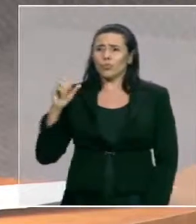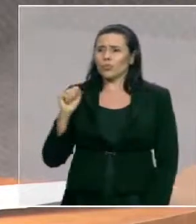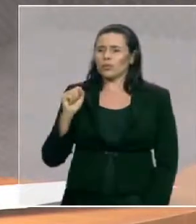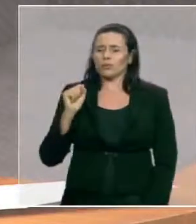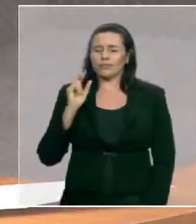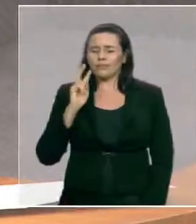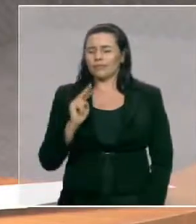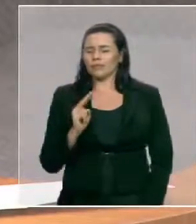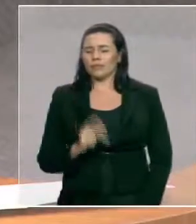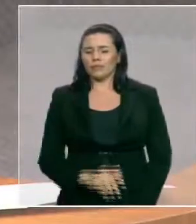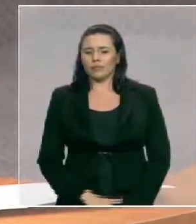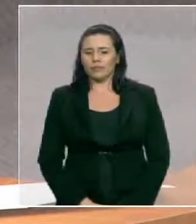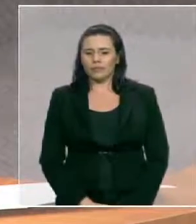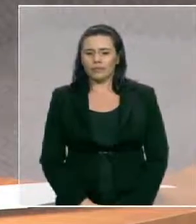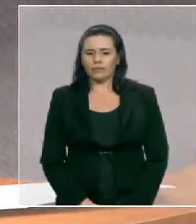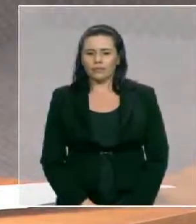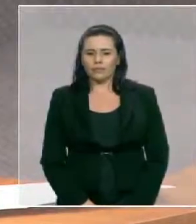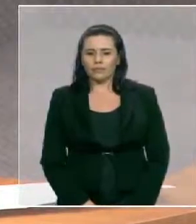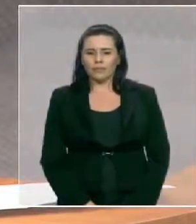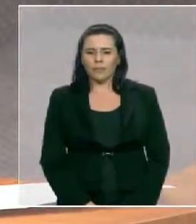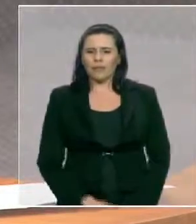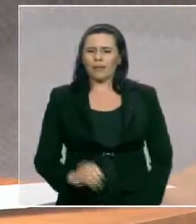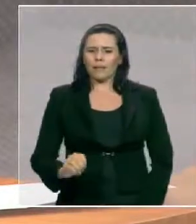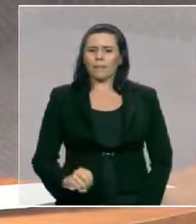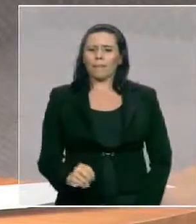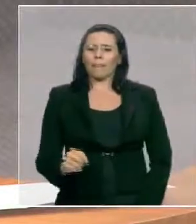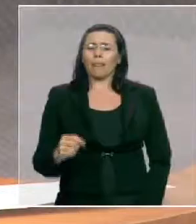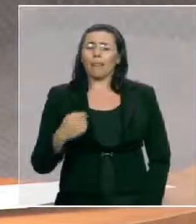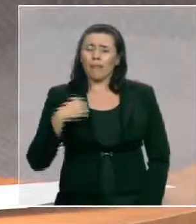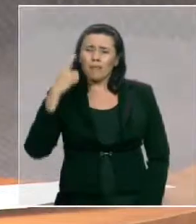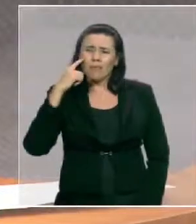Isso chega a ser monstruoso!